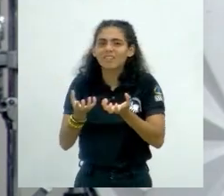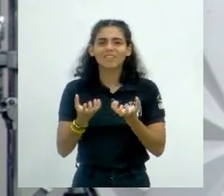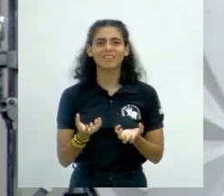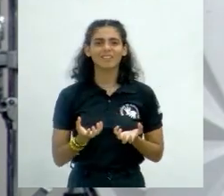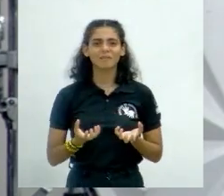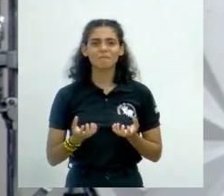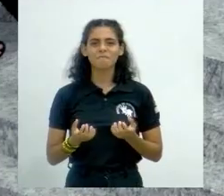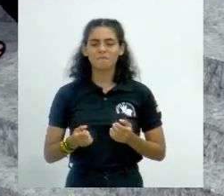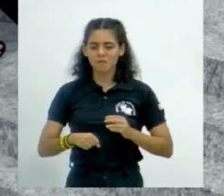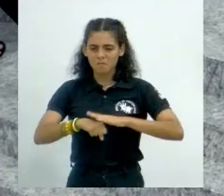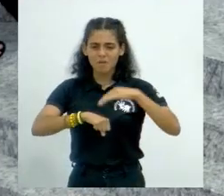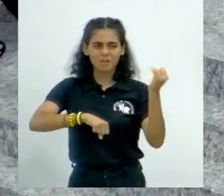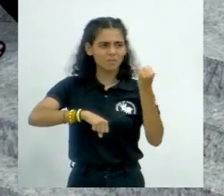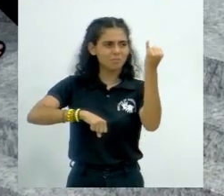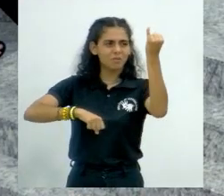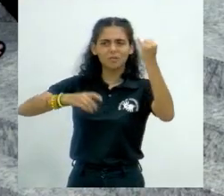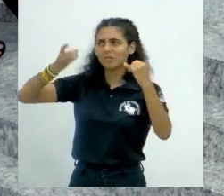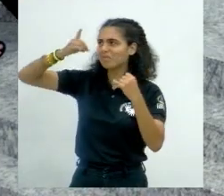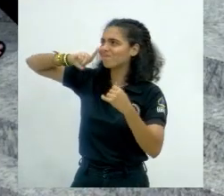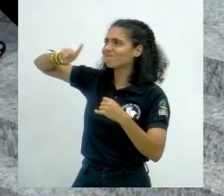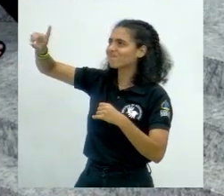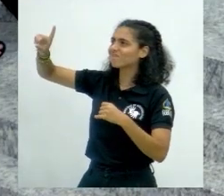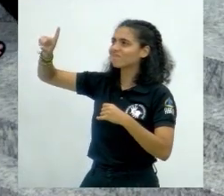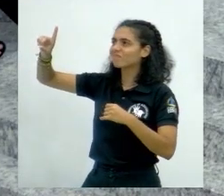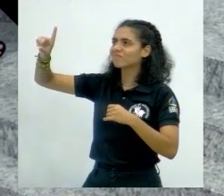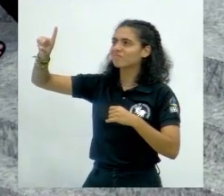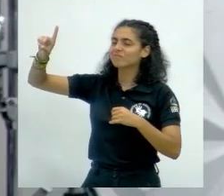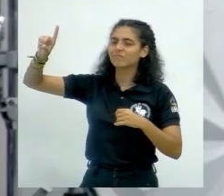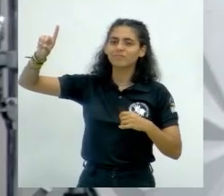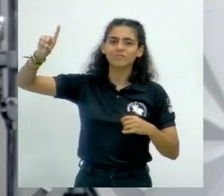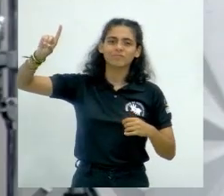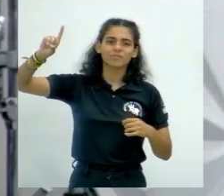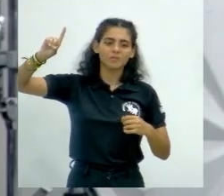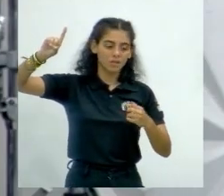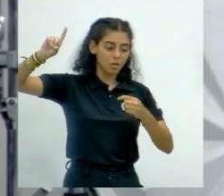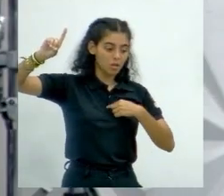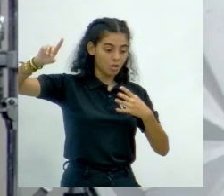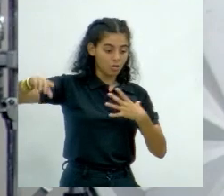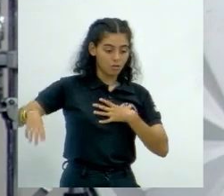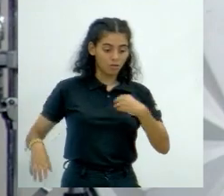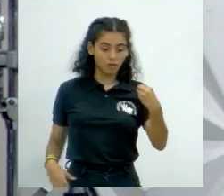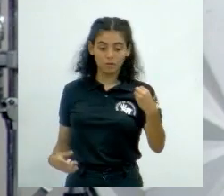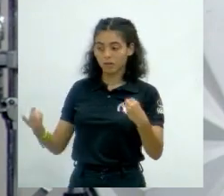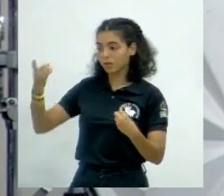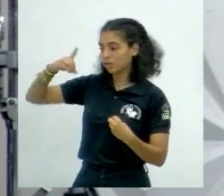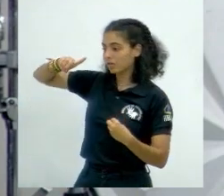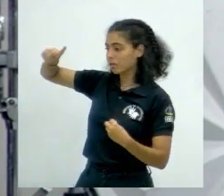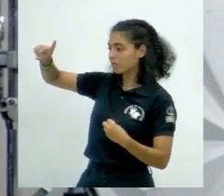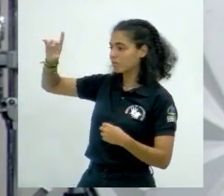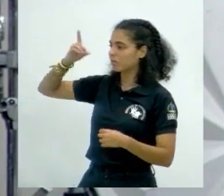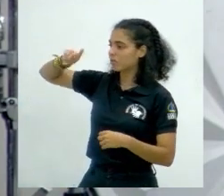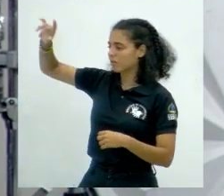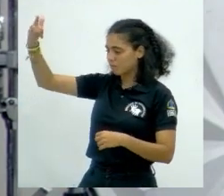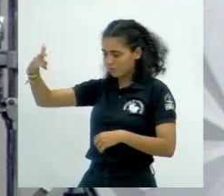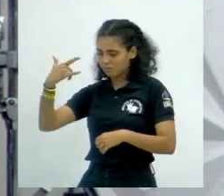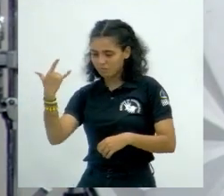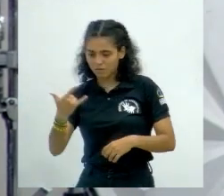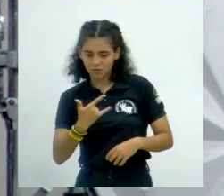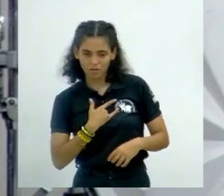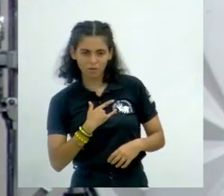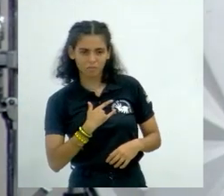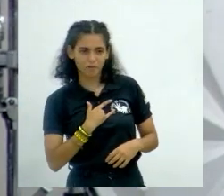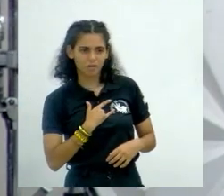eu sei que fui criado por Deus, sou filho de Deus, e o amor que Ele tem por mim, revelado na